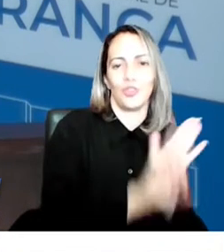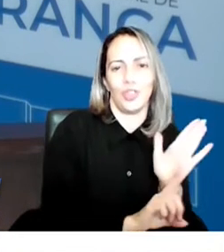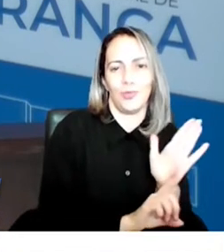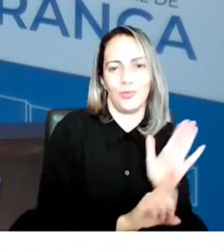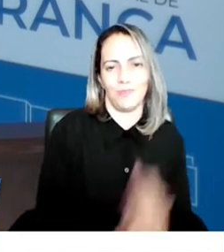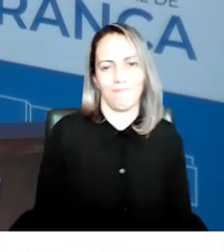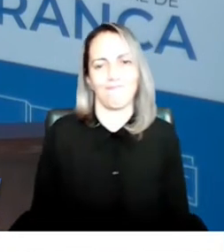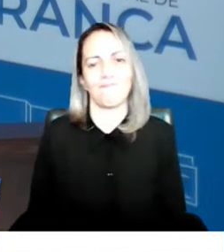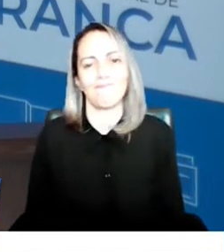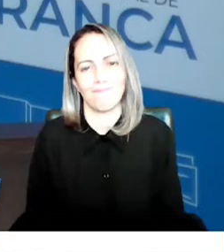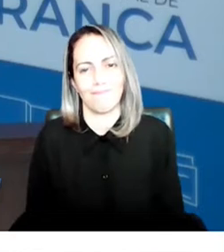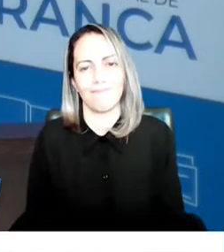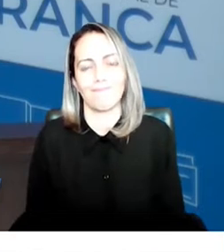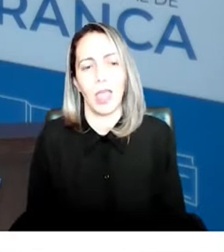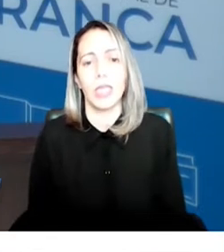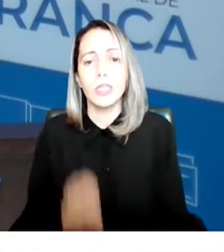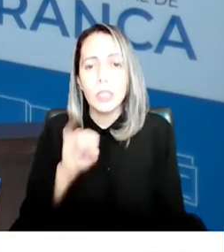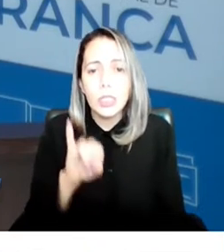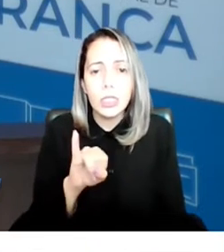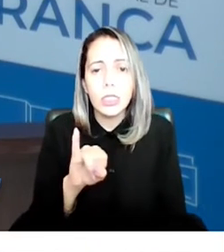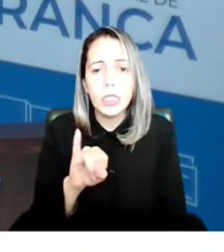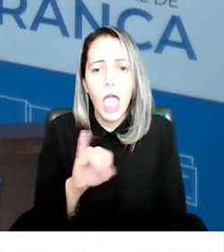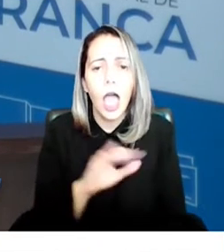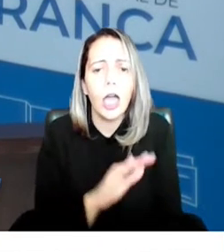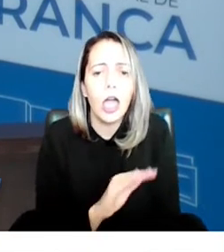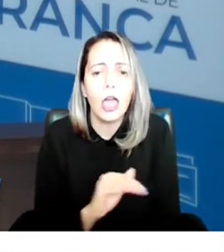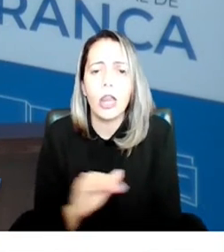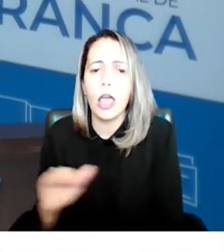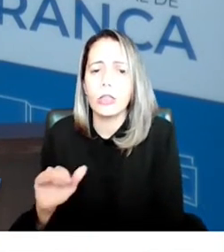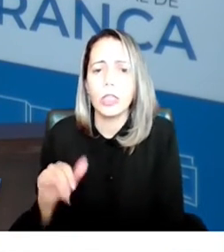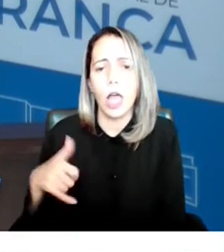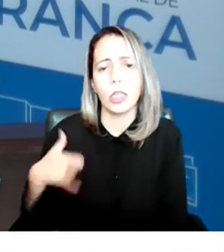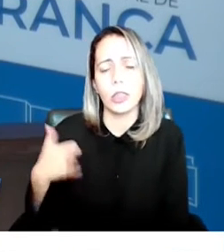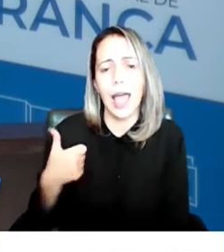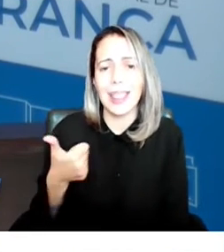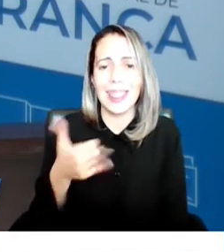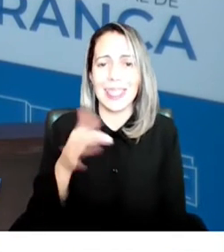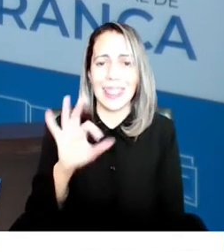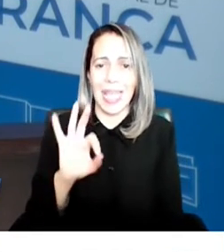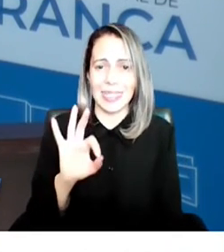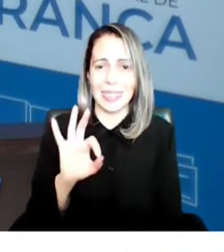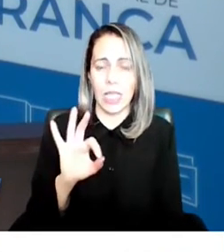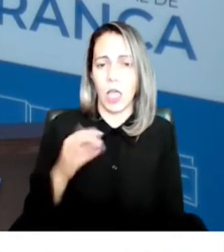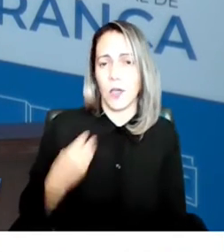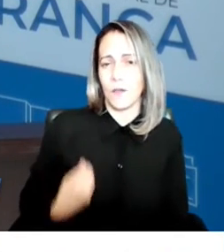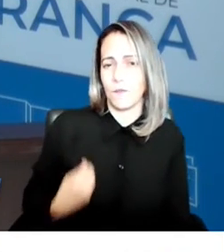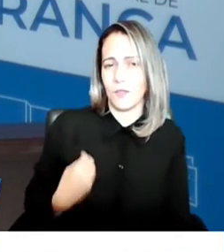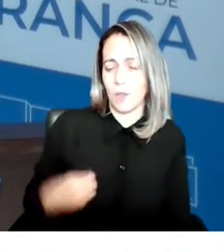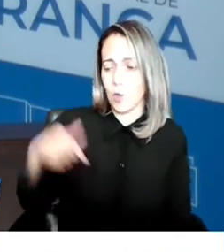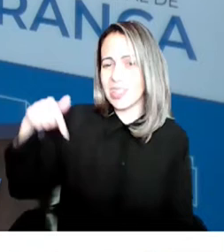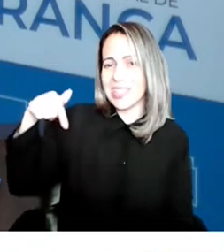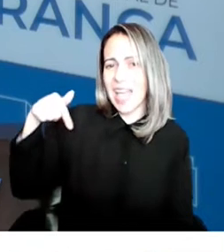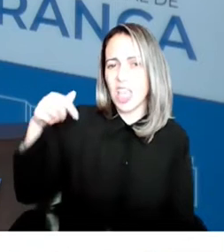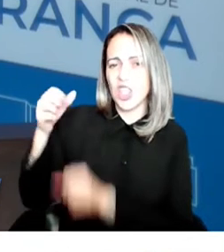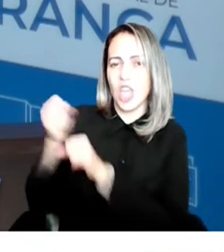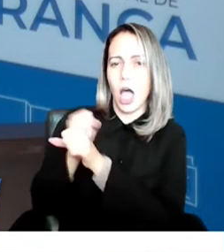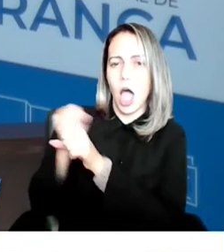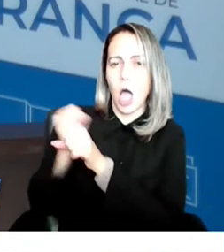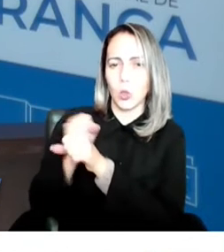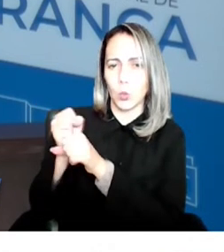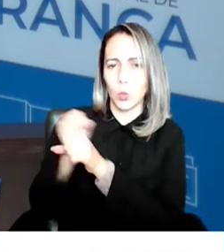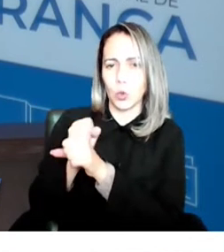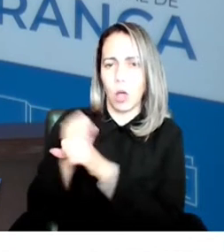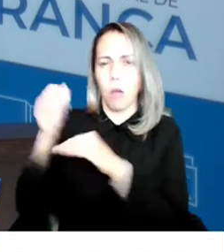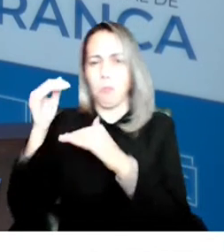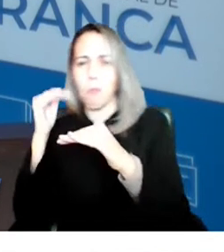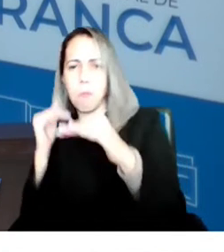Se essa criança hoje, né, de 10 anos de idade, passou 7 anos no porão da sociedade, se essa